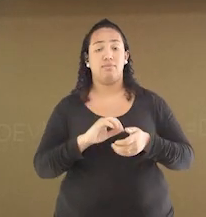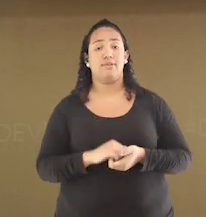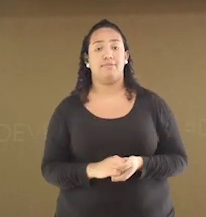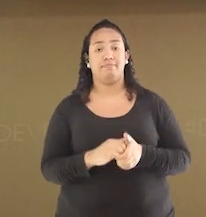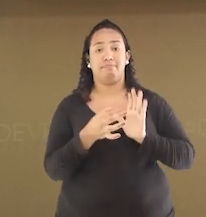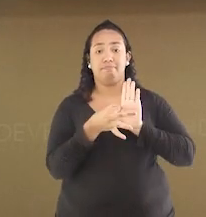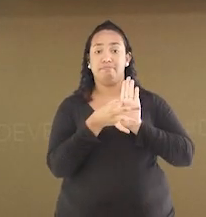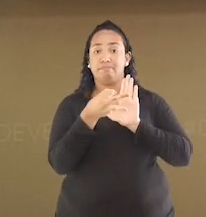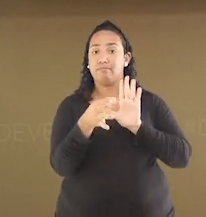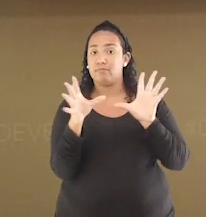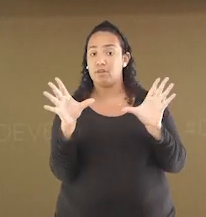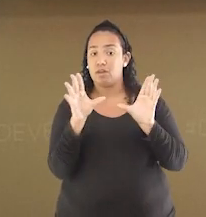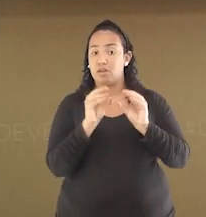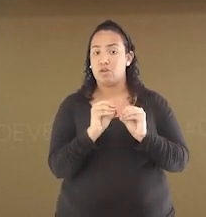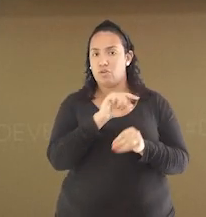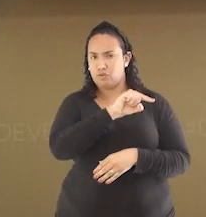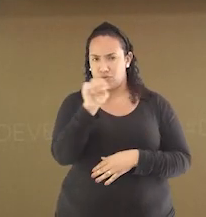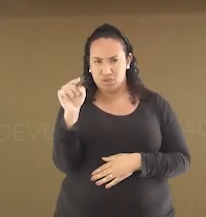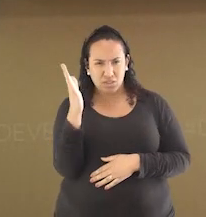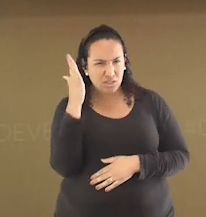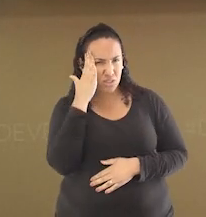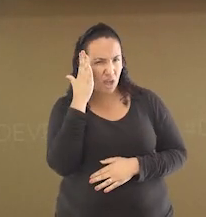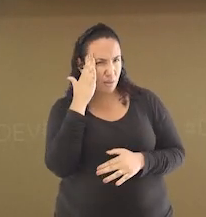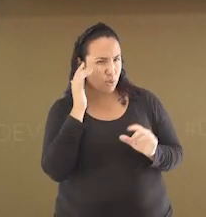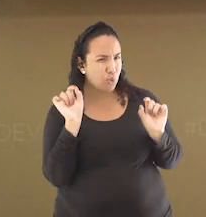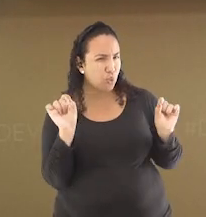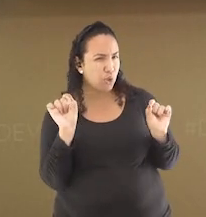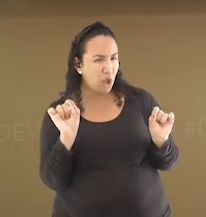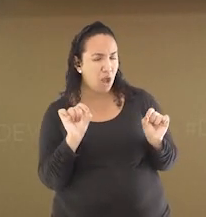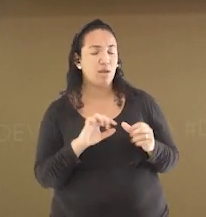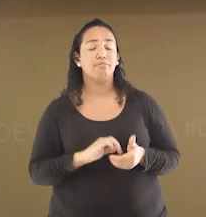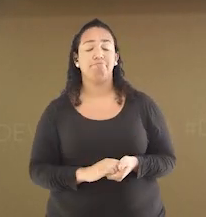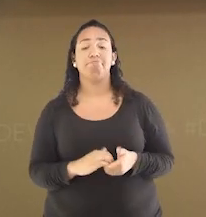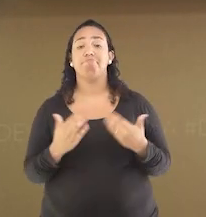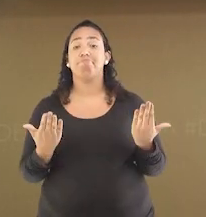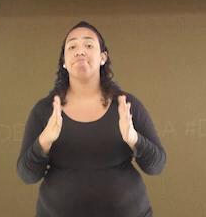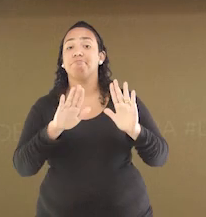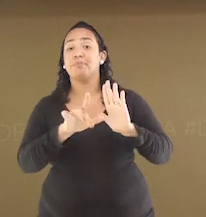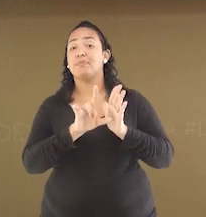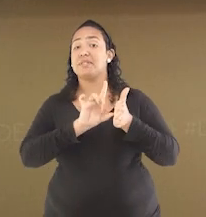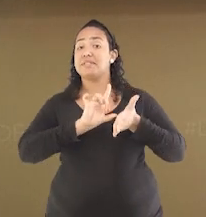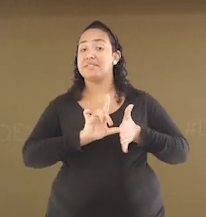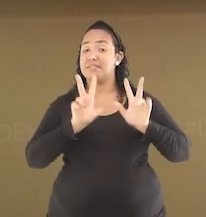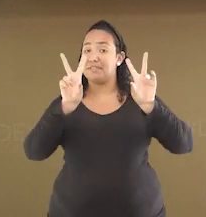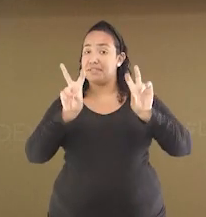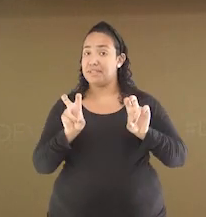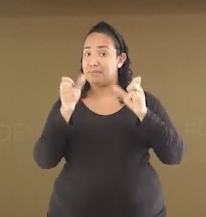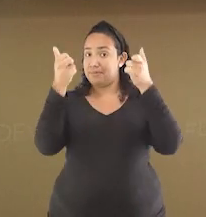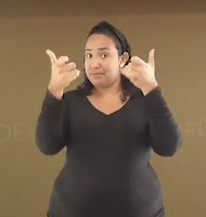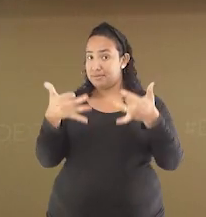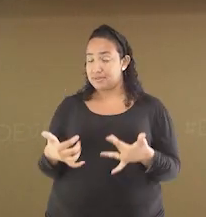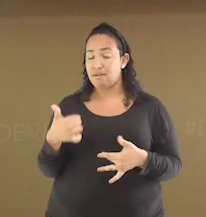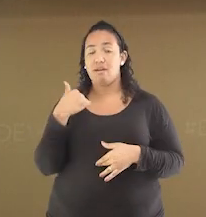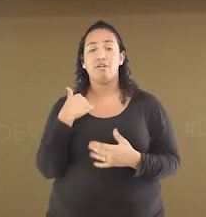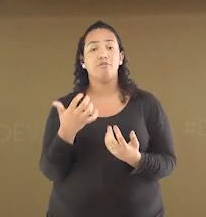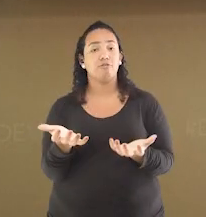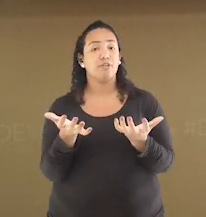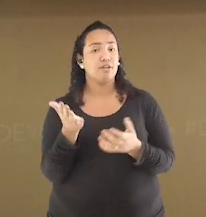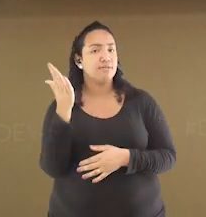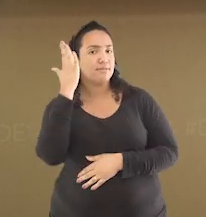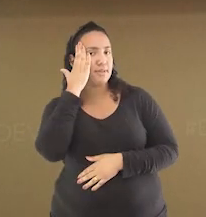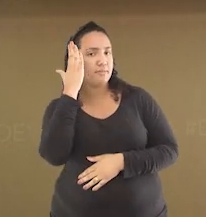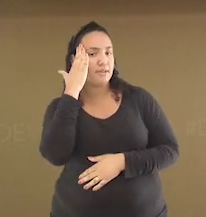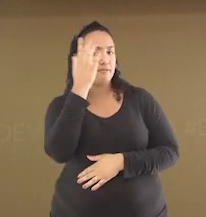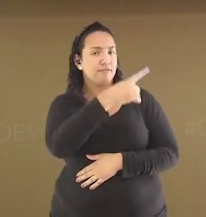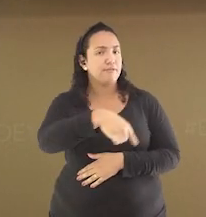crítica. Você sabe o que é isso? Mas antes de conversarmos sobre esse assunto, quero saber se você